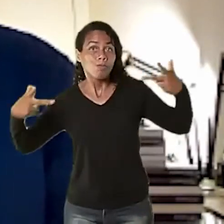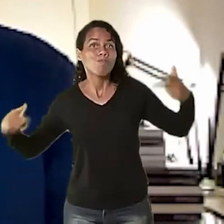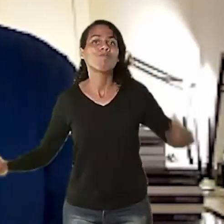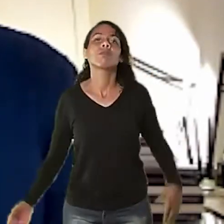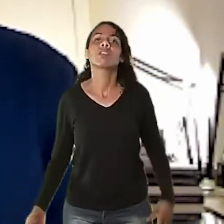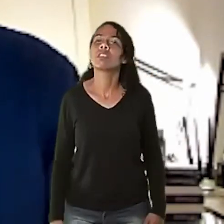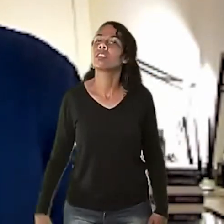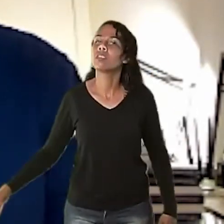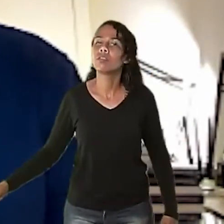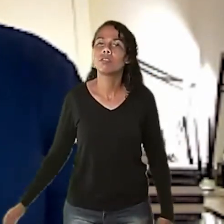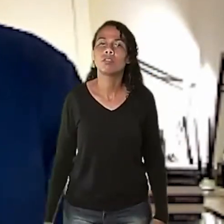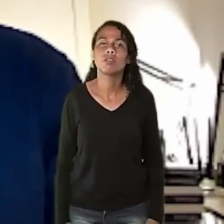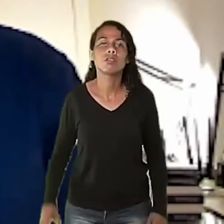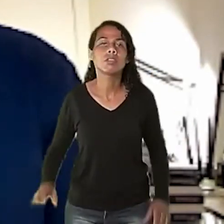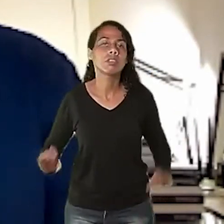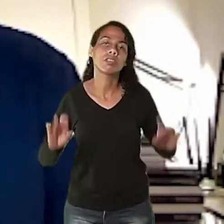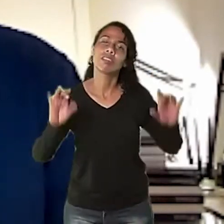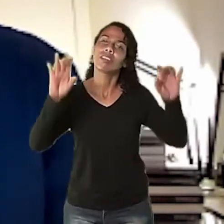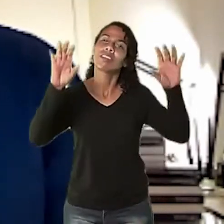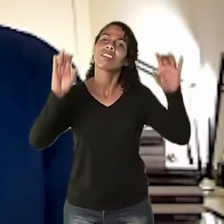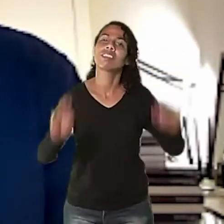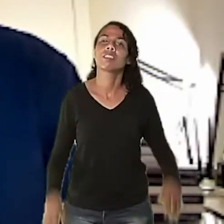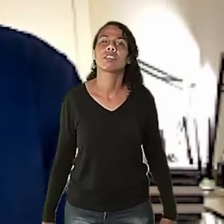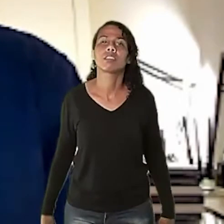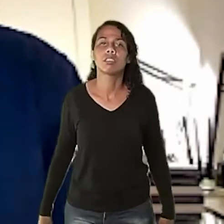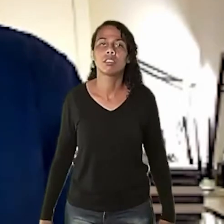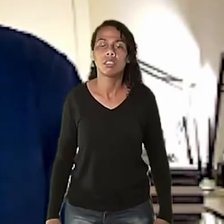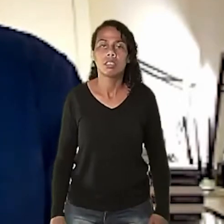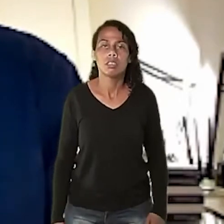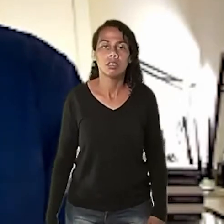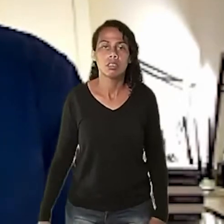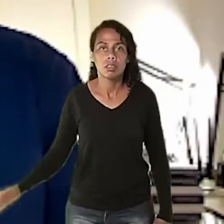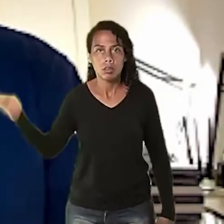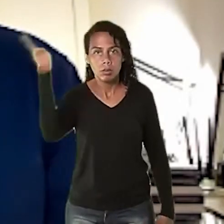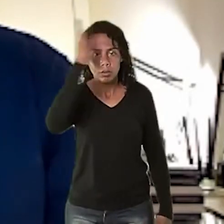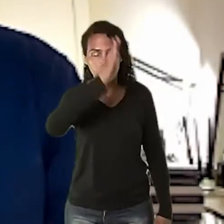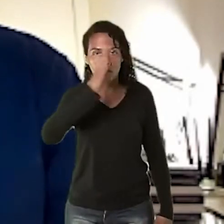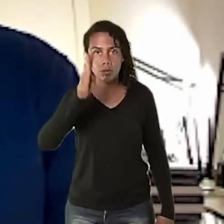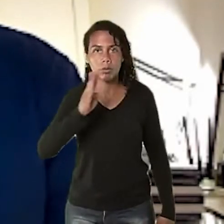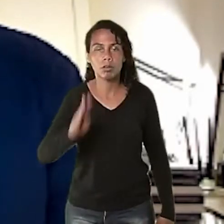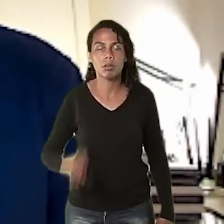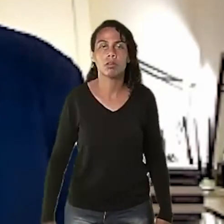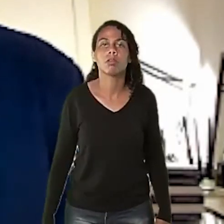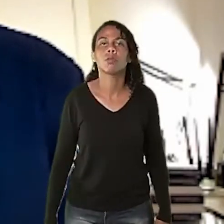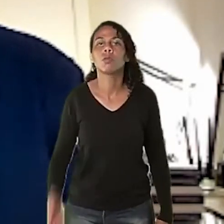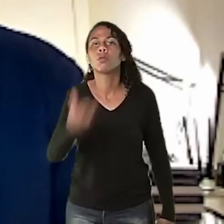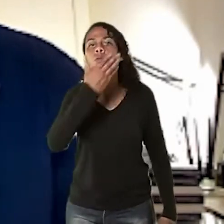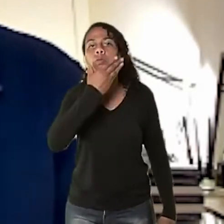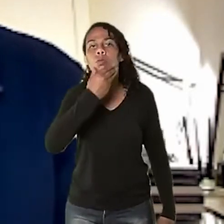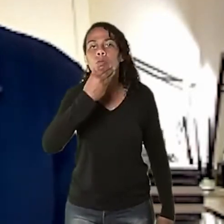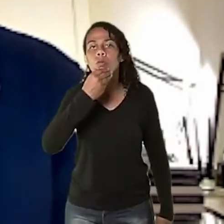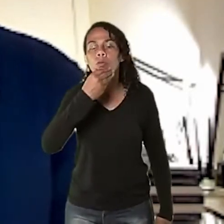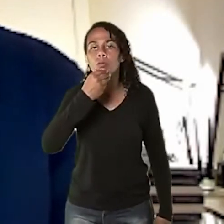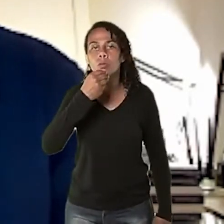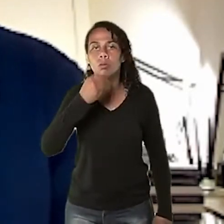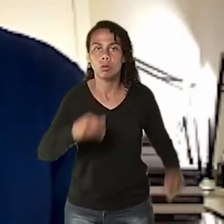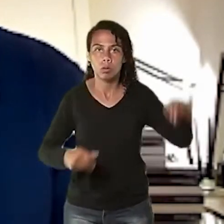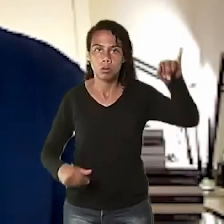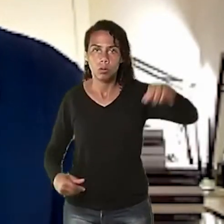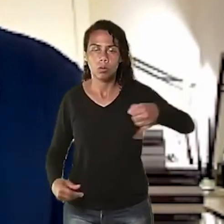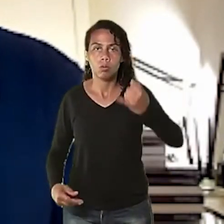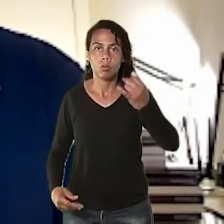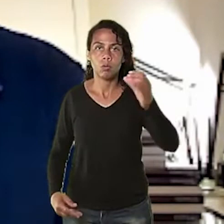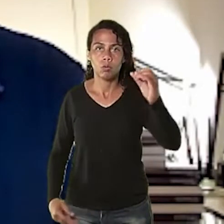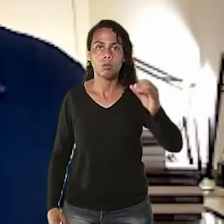até de fofocas e tal. E aqui no Brasil, José de Alencar, marcadamente ele e o Machado, começam a meio que afunilar o gênero,